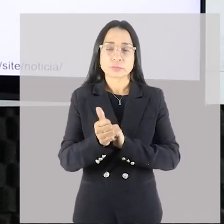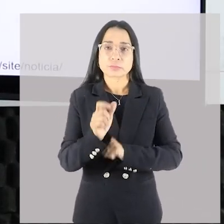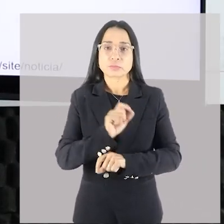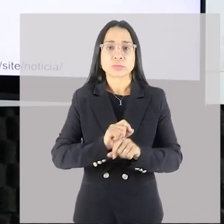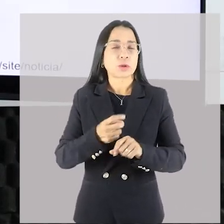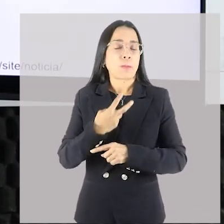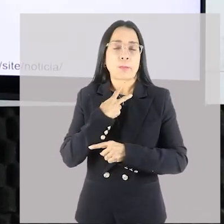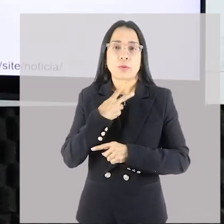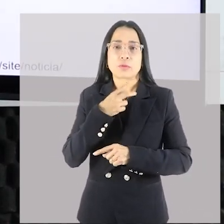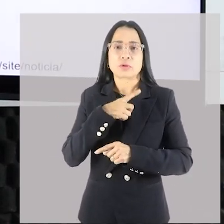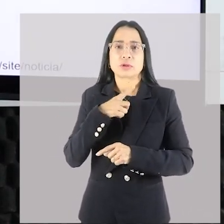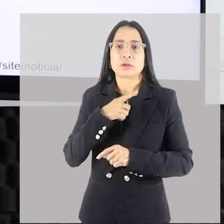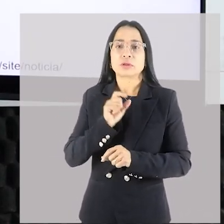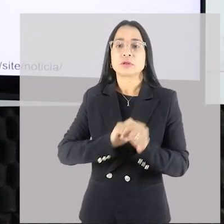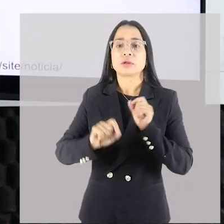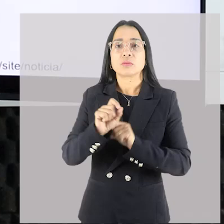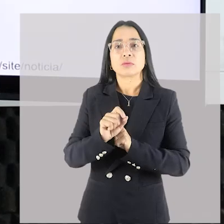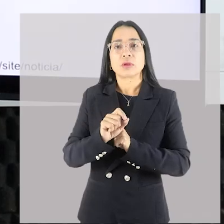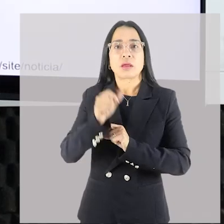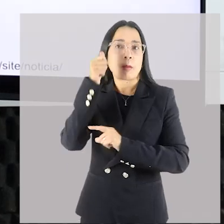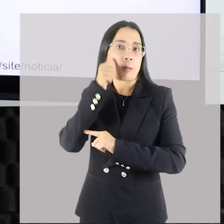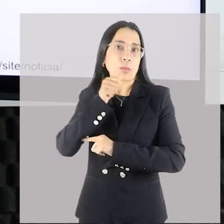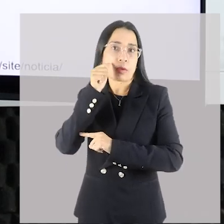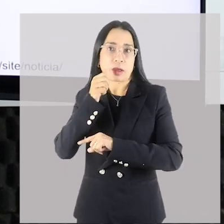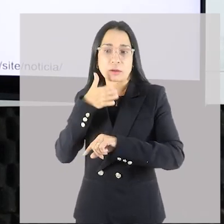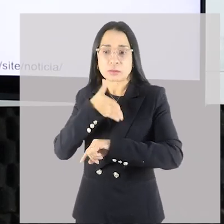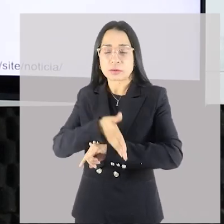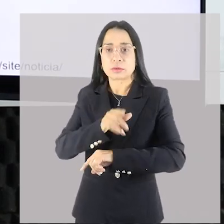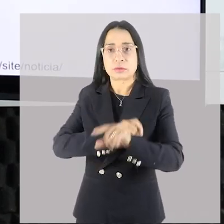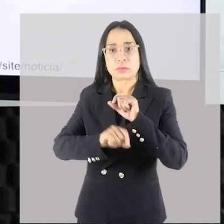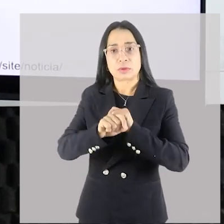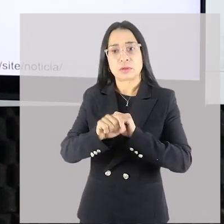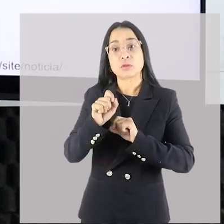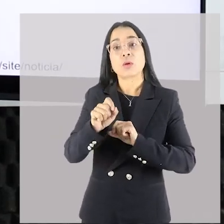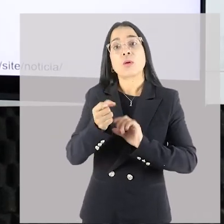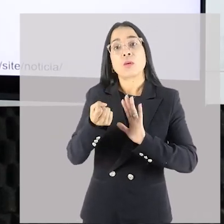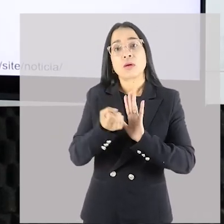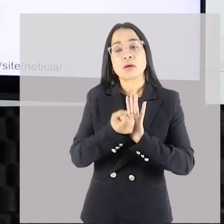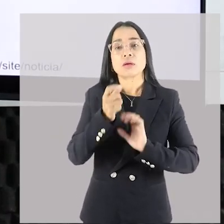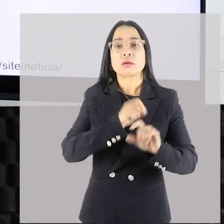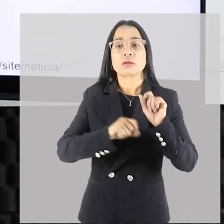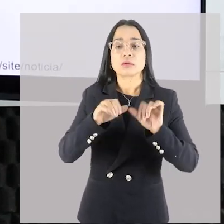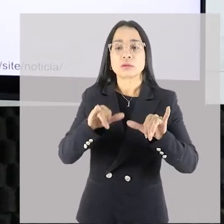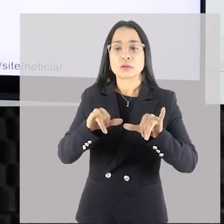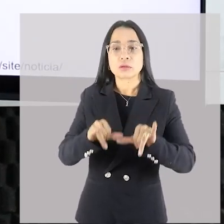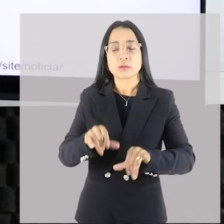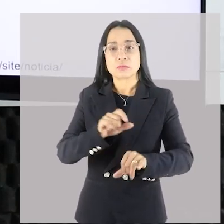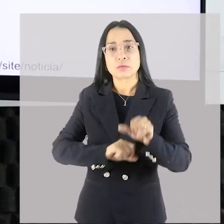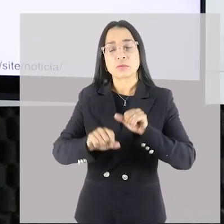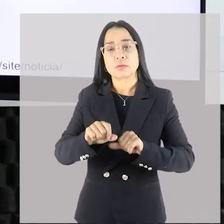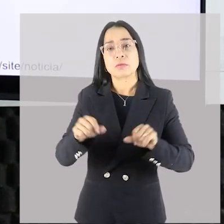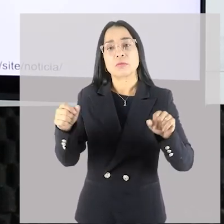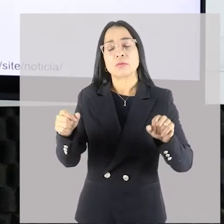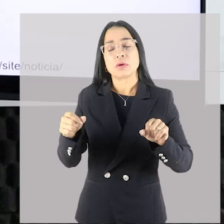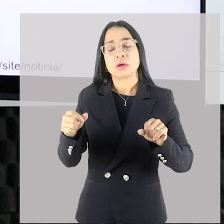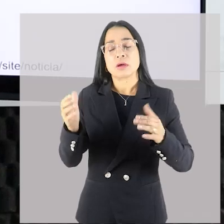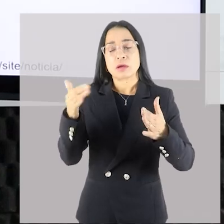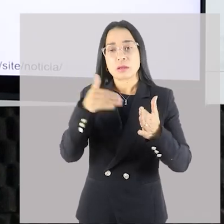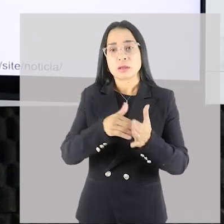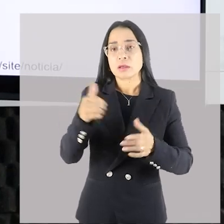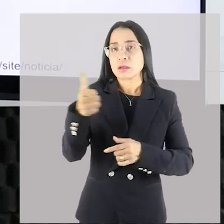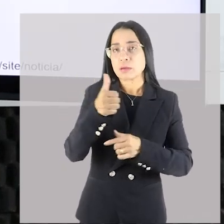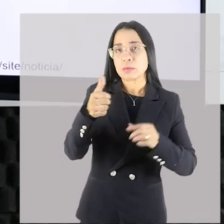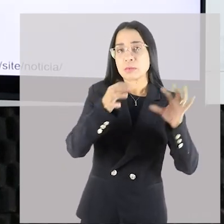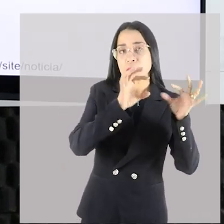se podia ter a presença feminina. Um fato marcante que ficou até a primeira Olimpíada